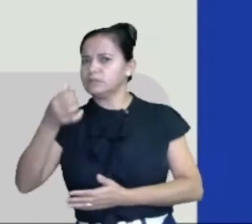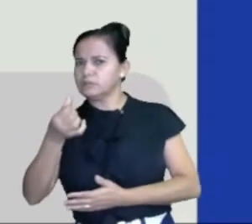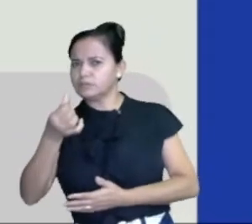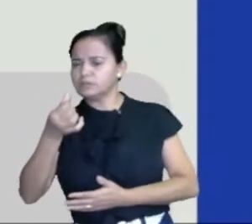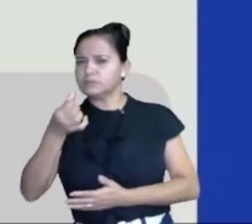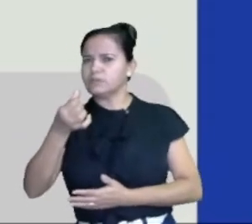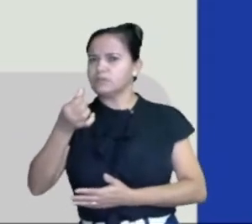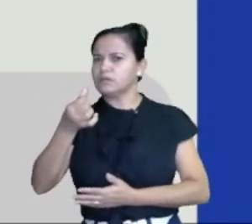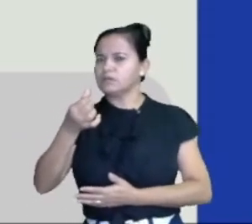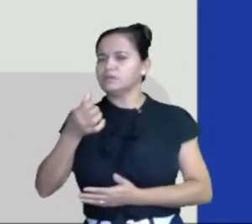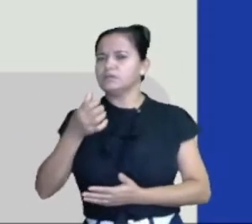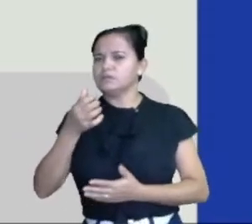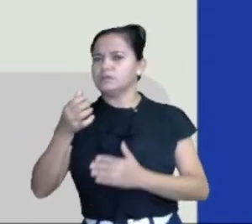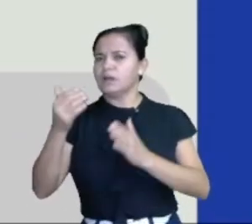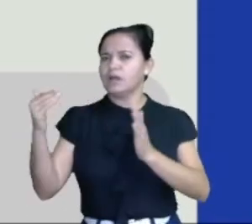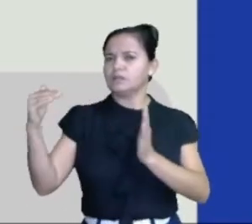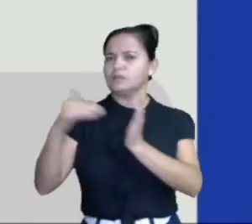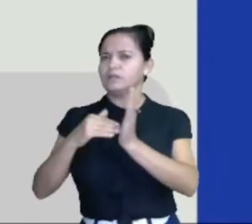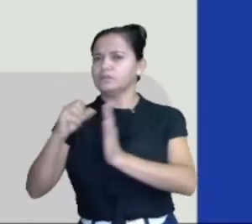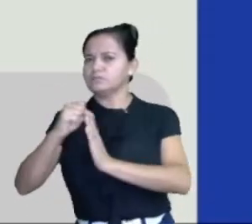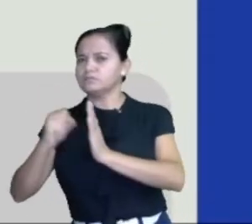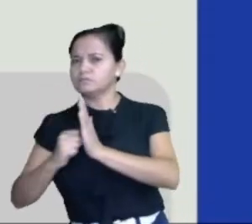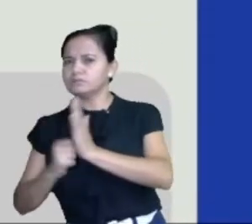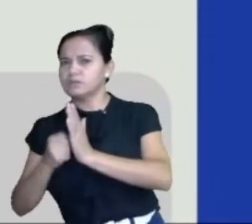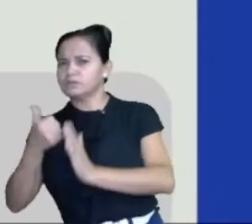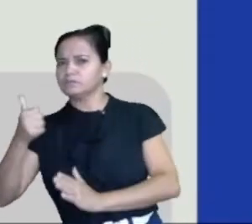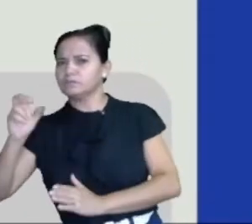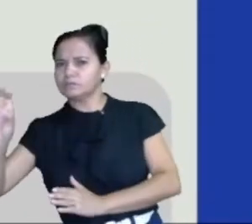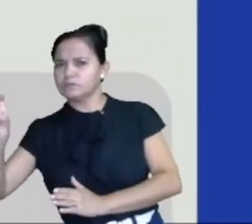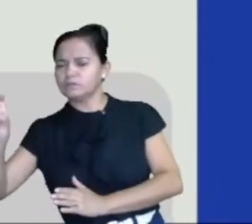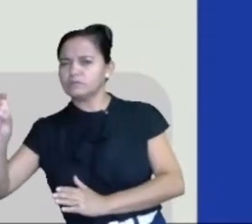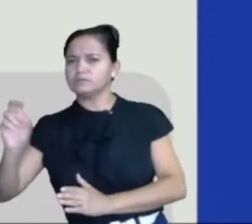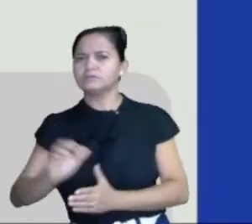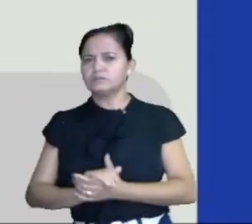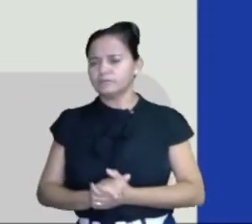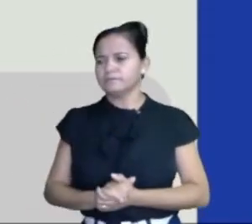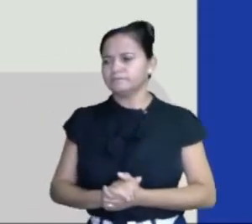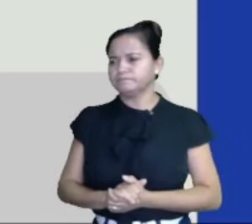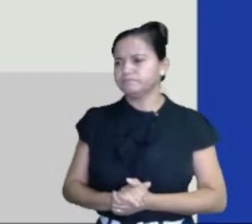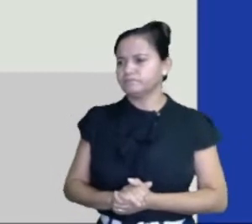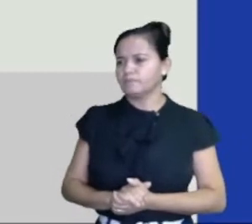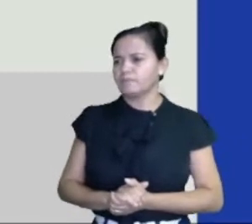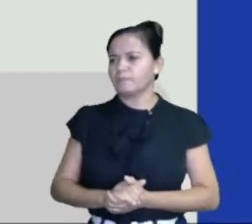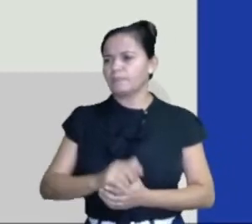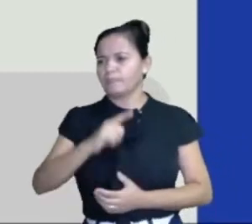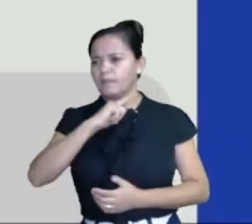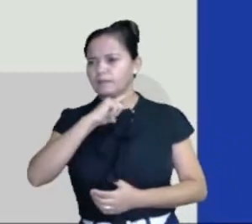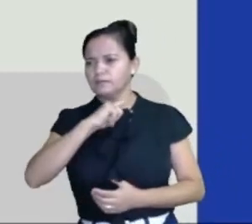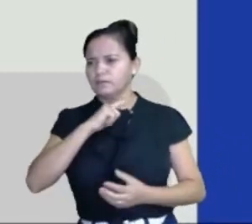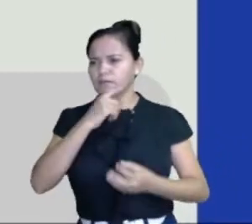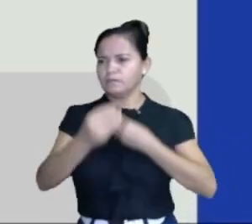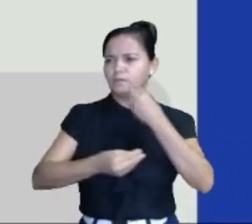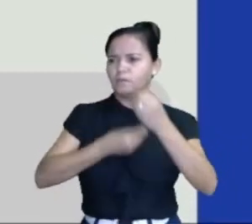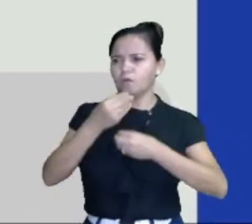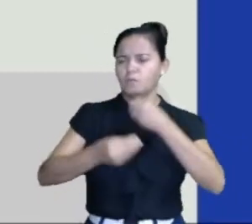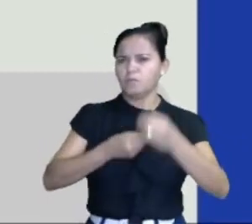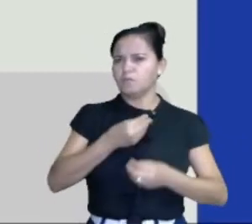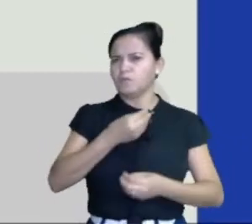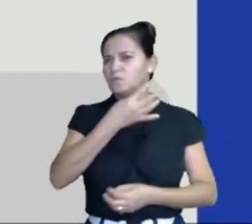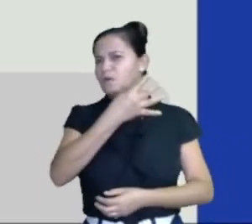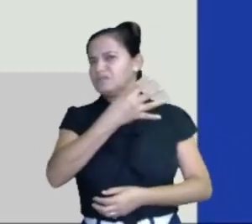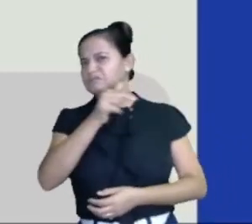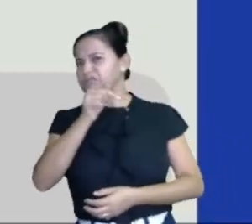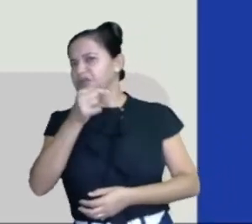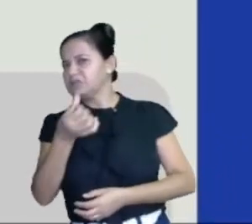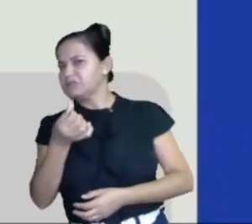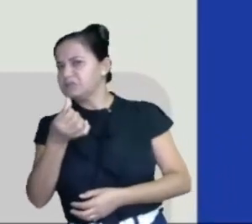Constantinopla no século XV, lá aproximadamente 1453. Mas o que é que